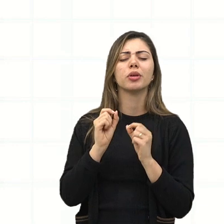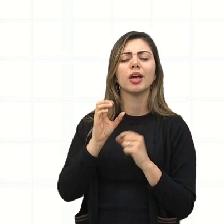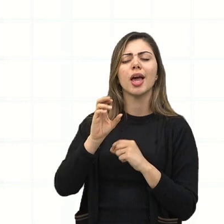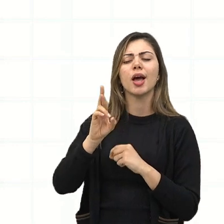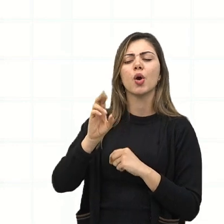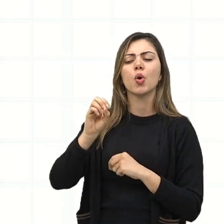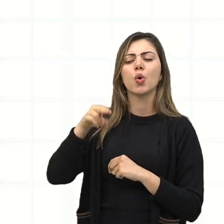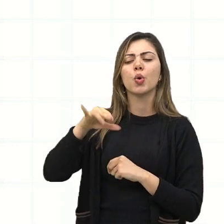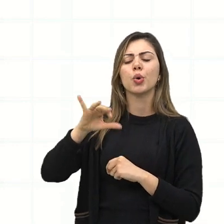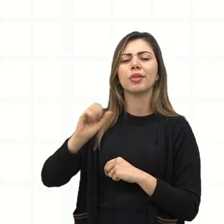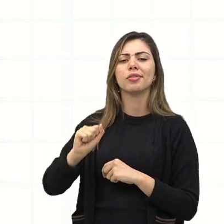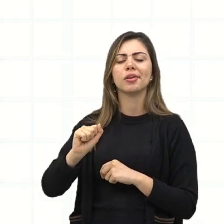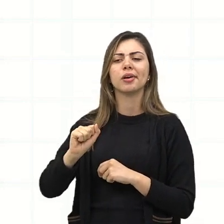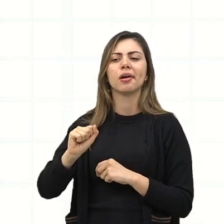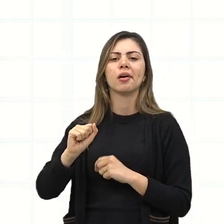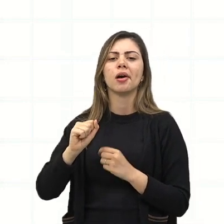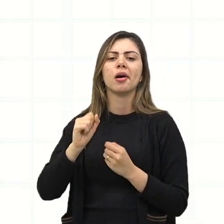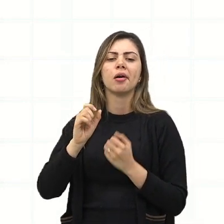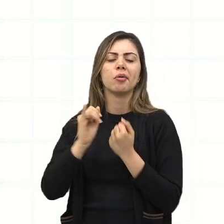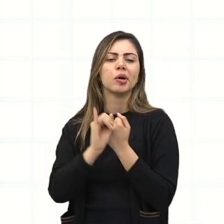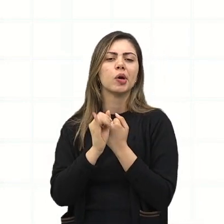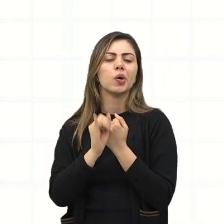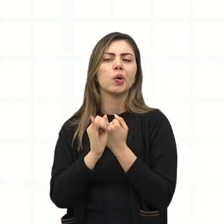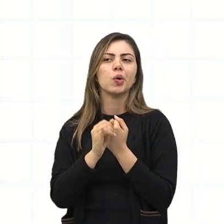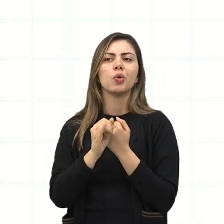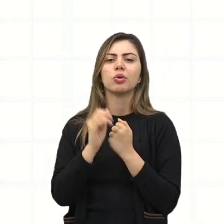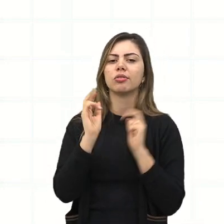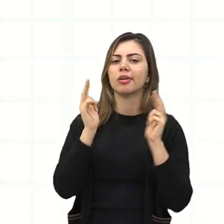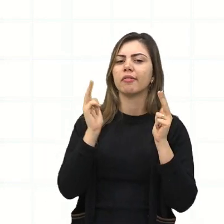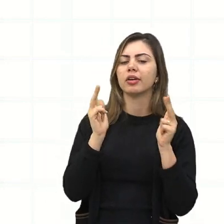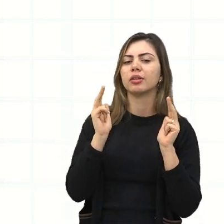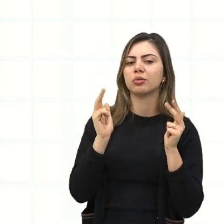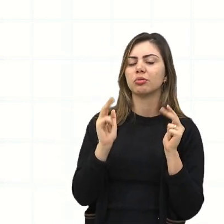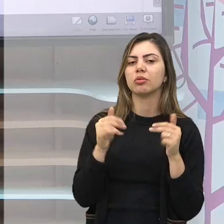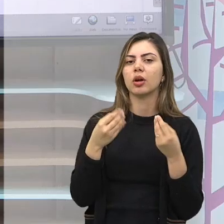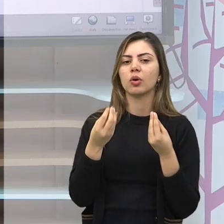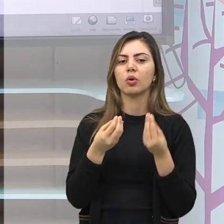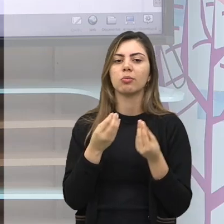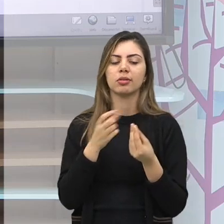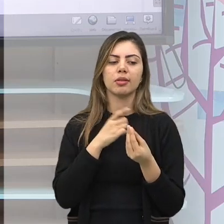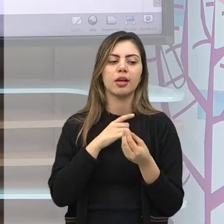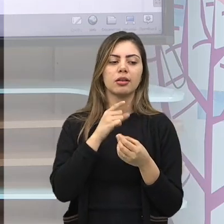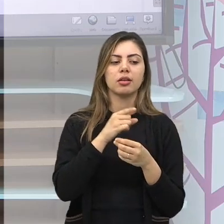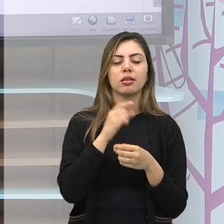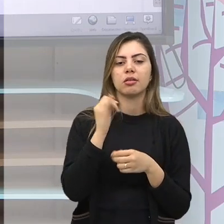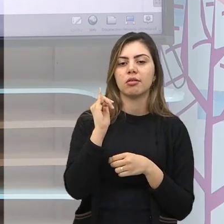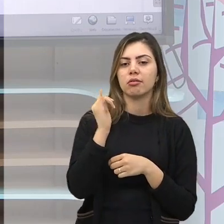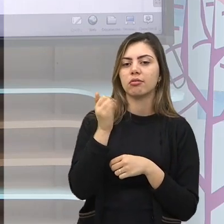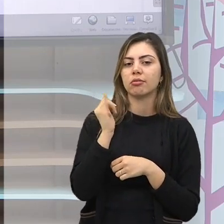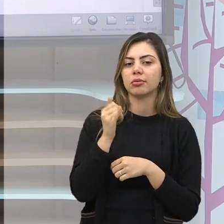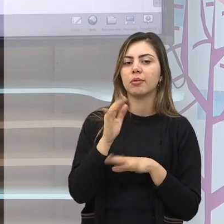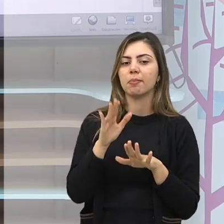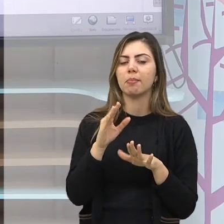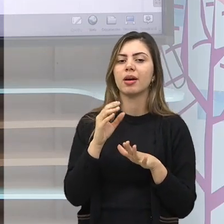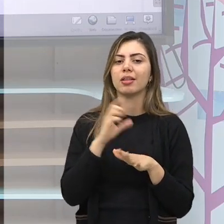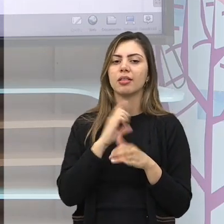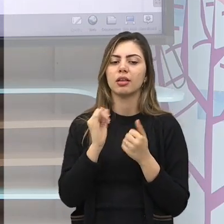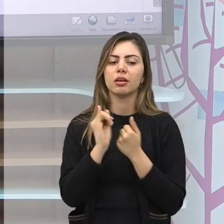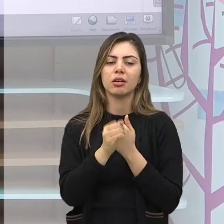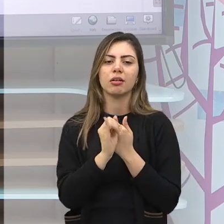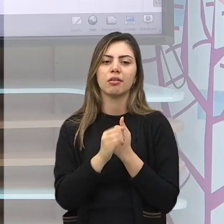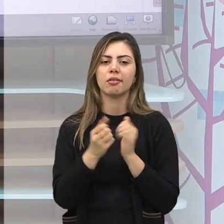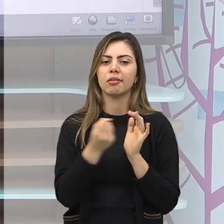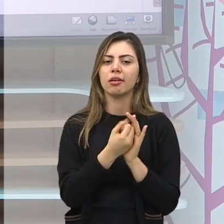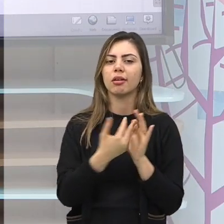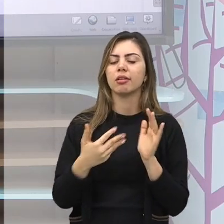aventura, de como um cronista ele vai querer enfeitar um pouco a sua narrativa. Mas a crônica tem características bem